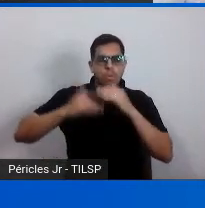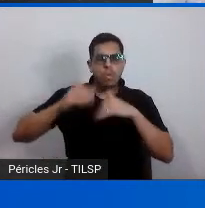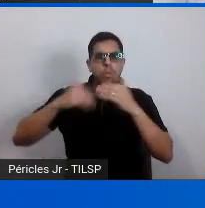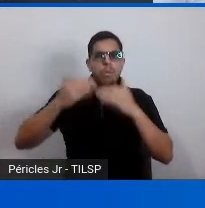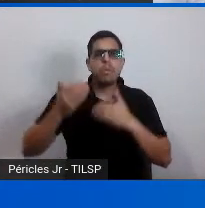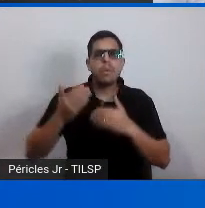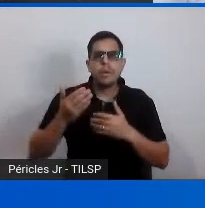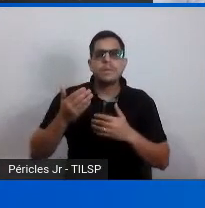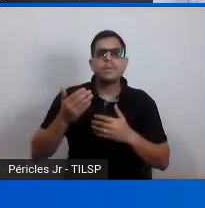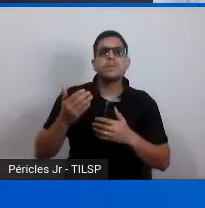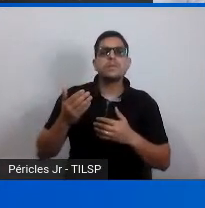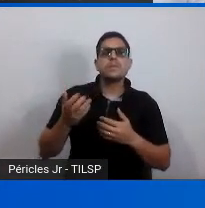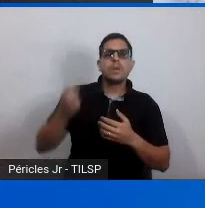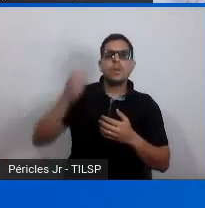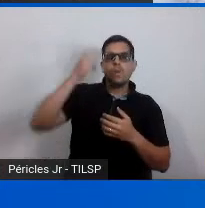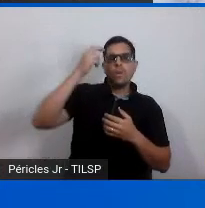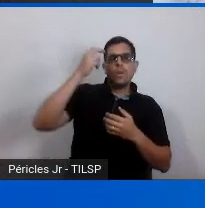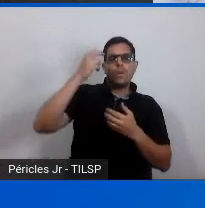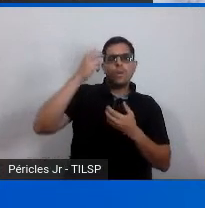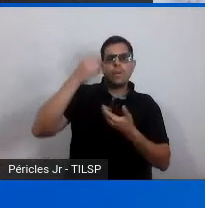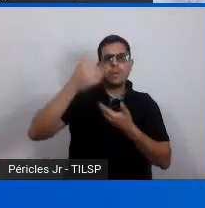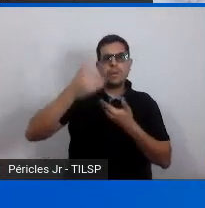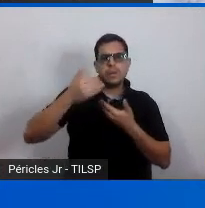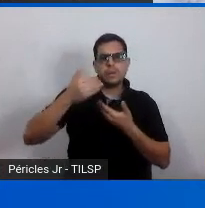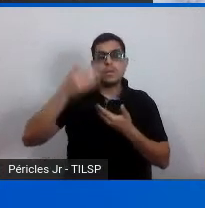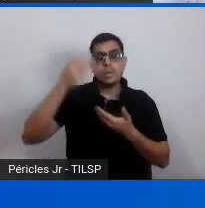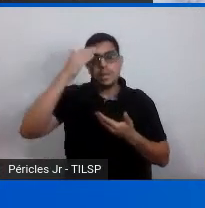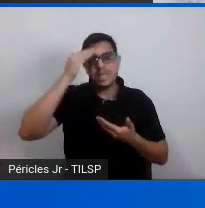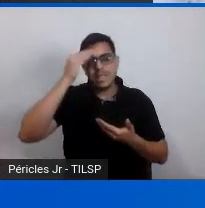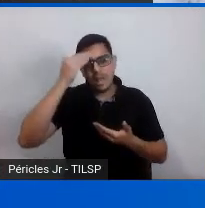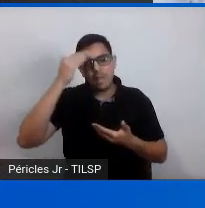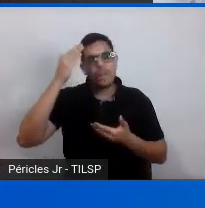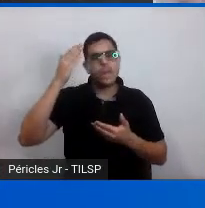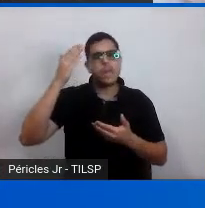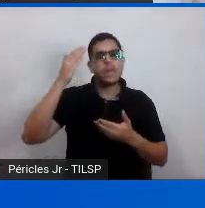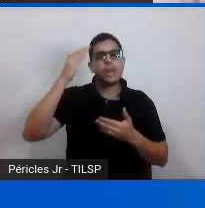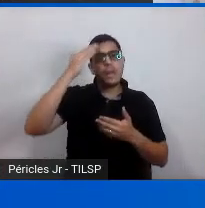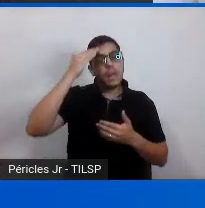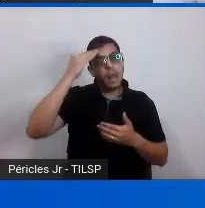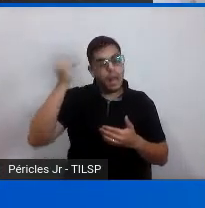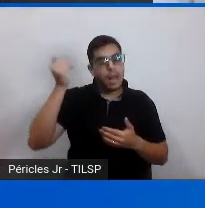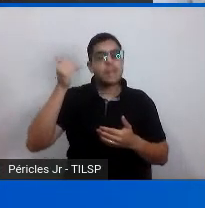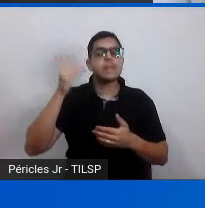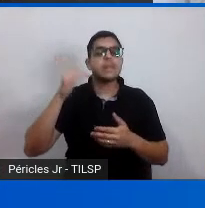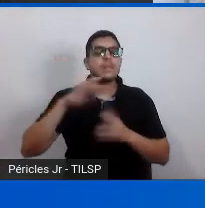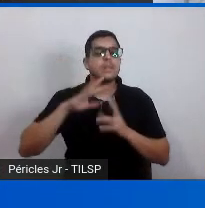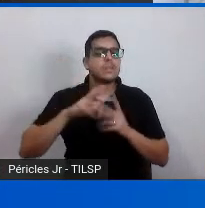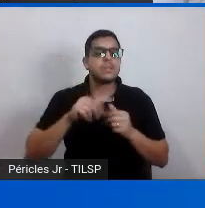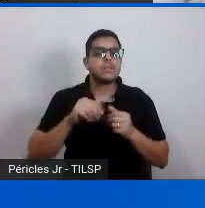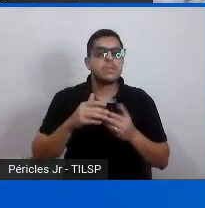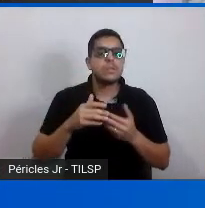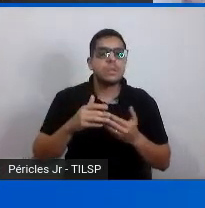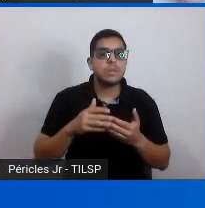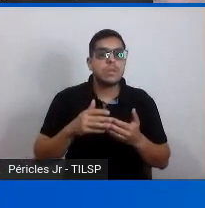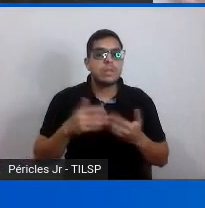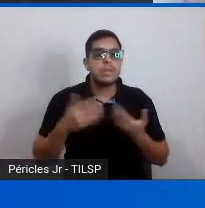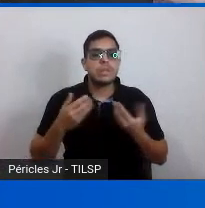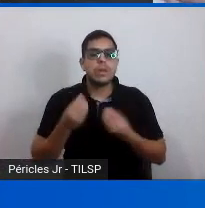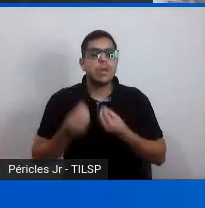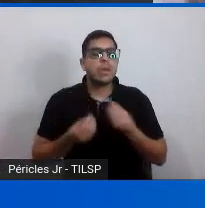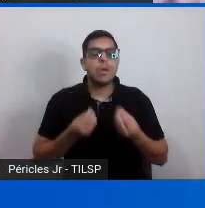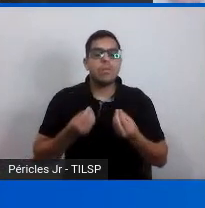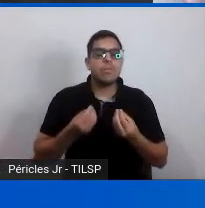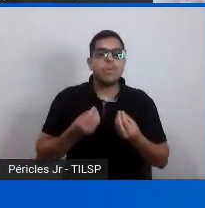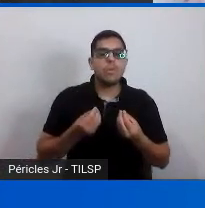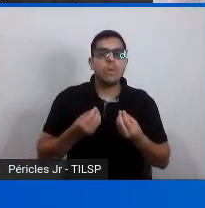multiplicidade de competência na leitura das mais variadas mídias Então esse é o desafio da Educação a Distância Hoje nós